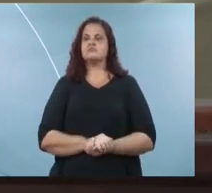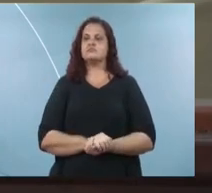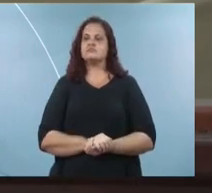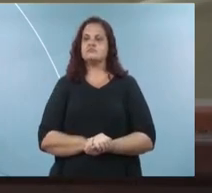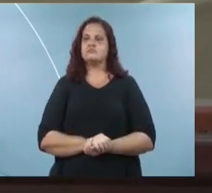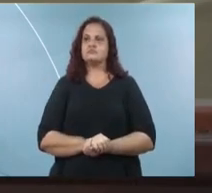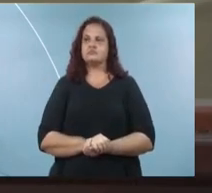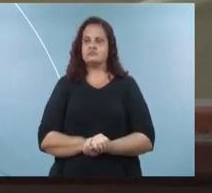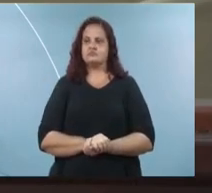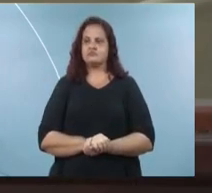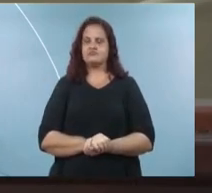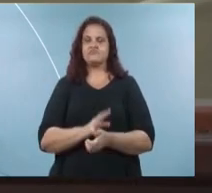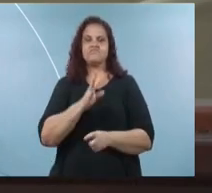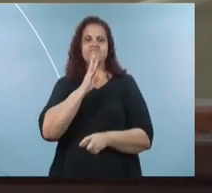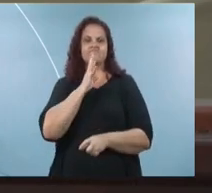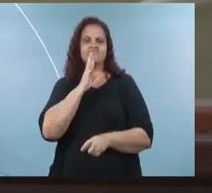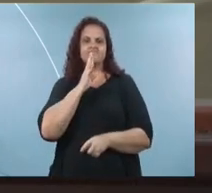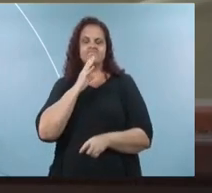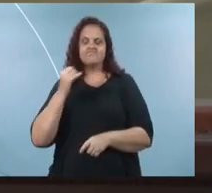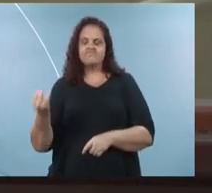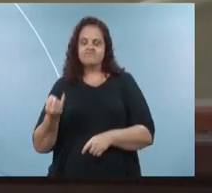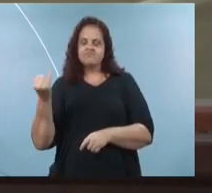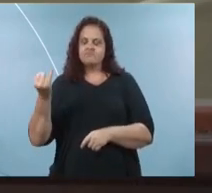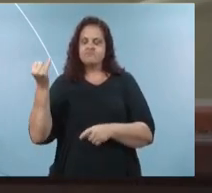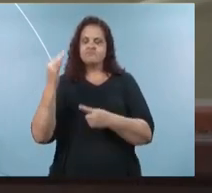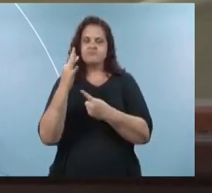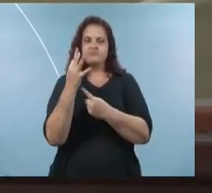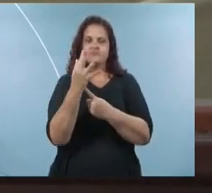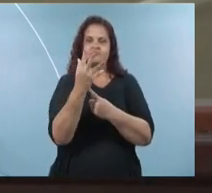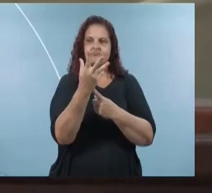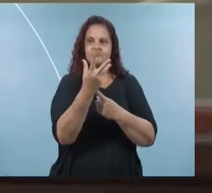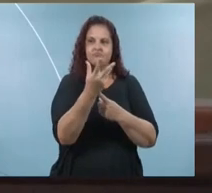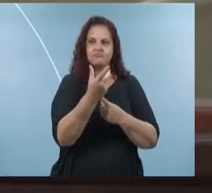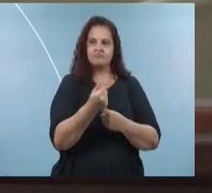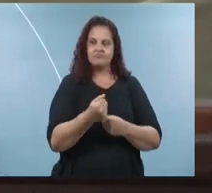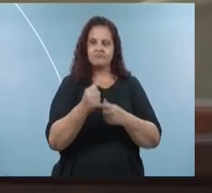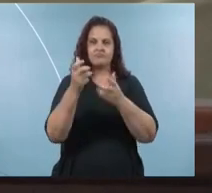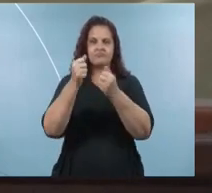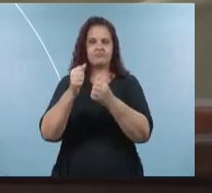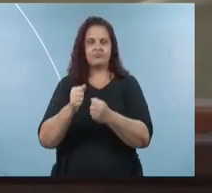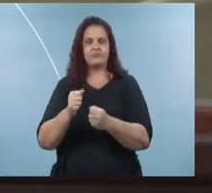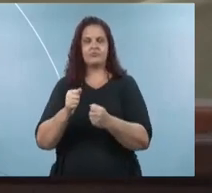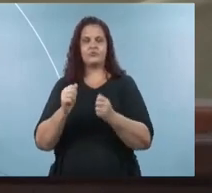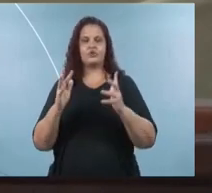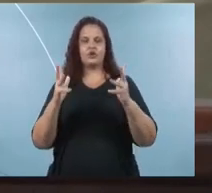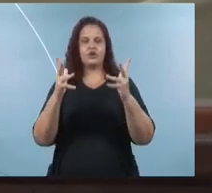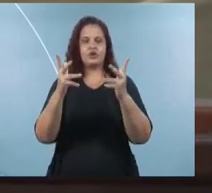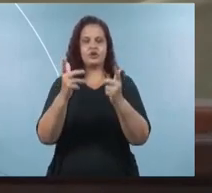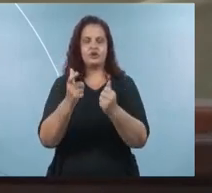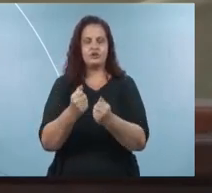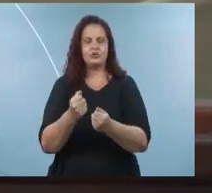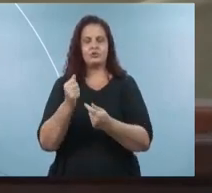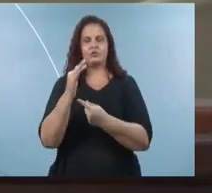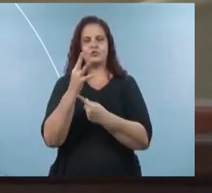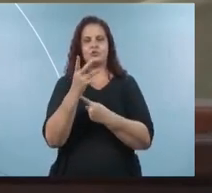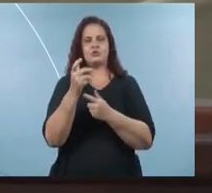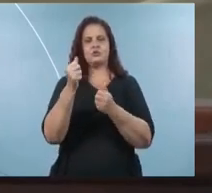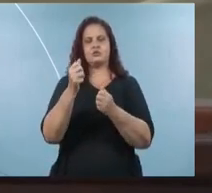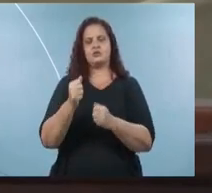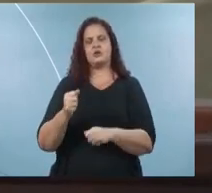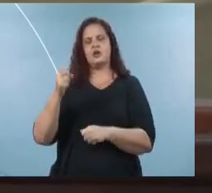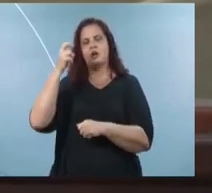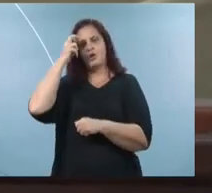e que reconheçam a importância do artesanato e dos artesãos para a cultura e a economia